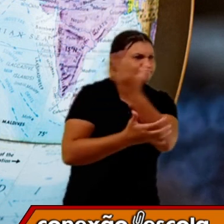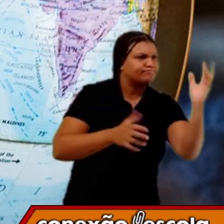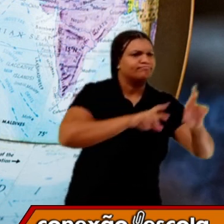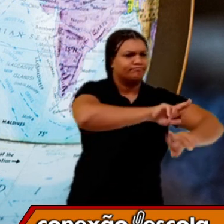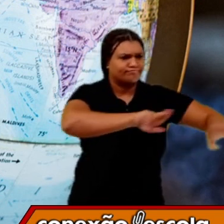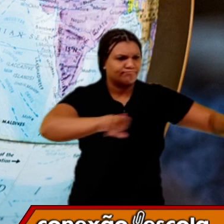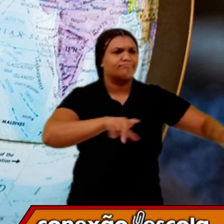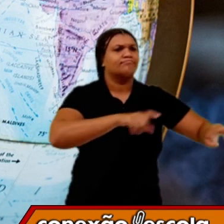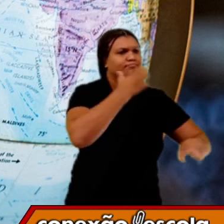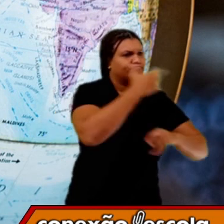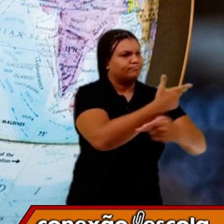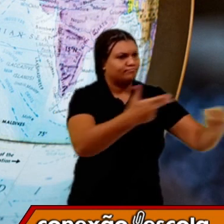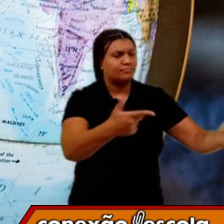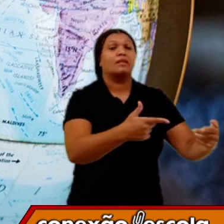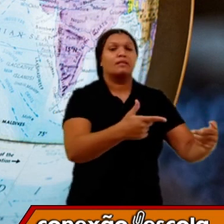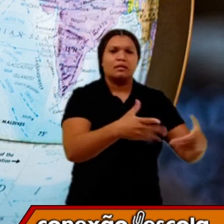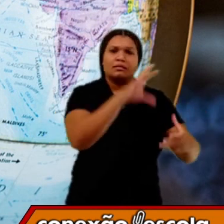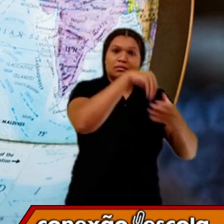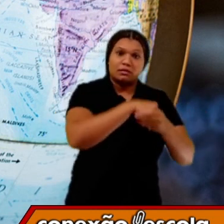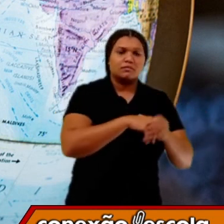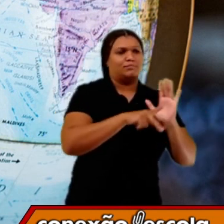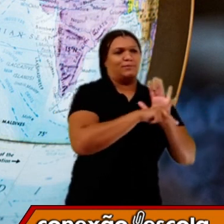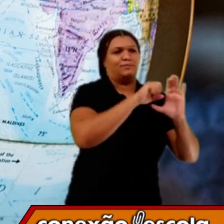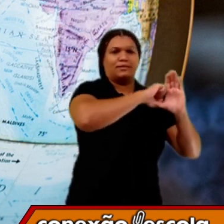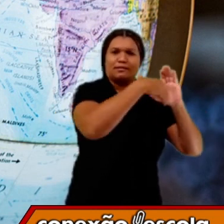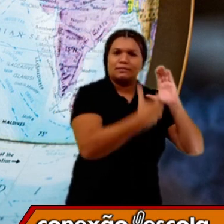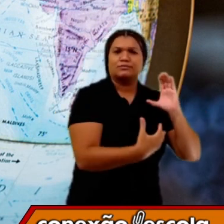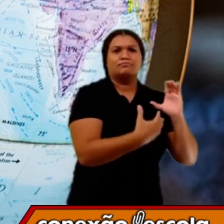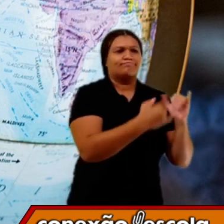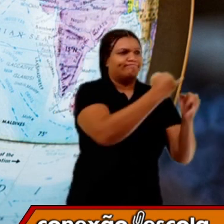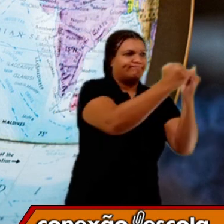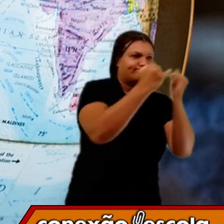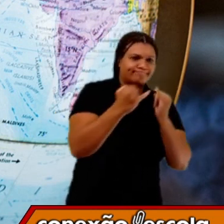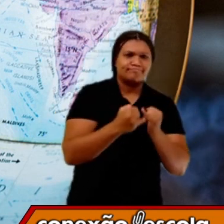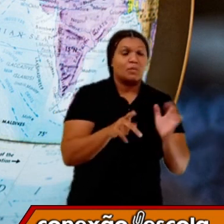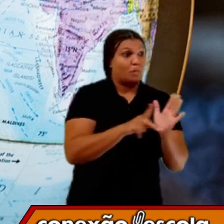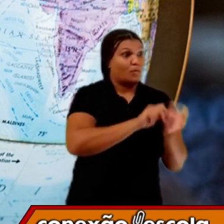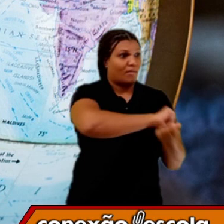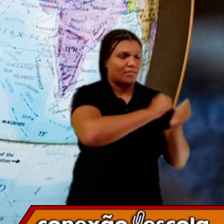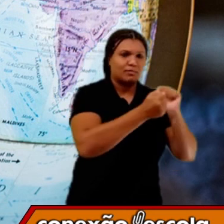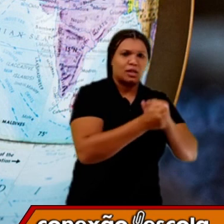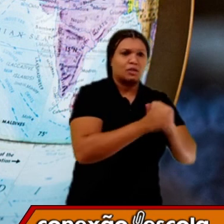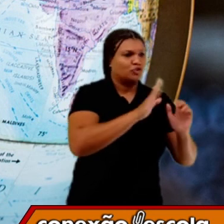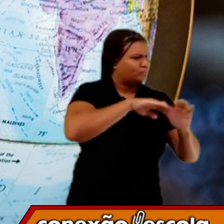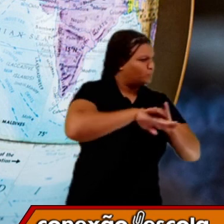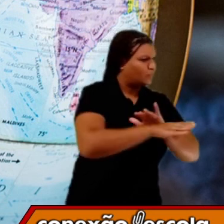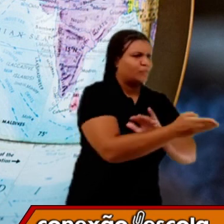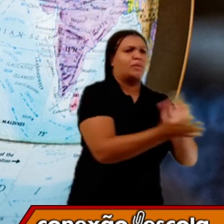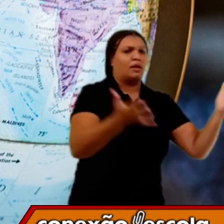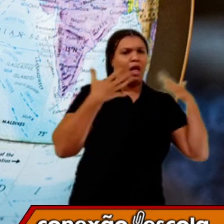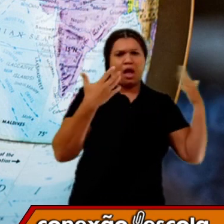o meu bioma vão apresentar essa característica em comum, ser adaptada a um clima mais quente, por